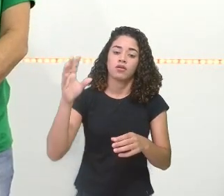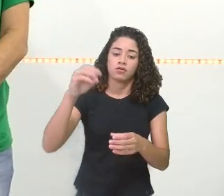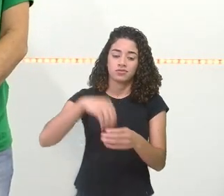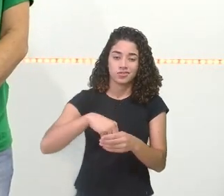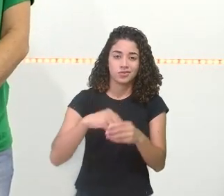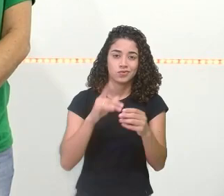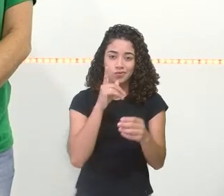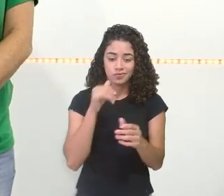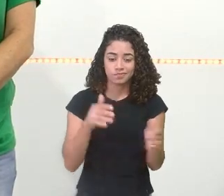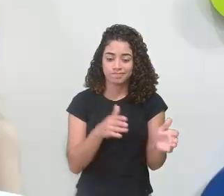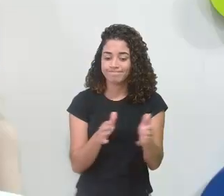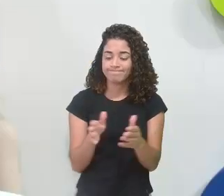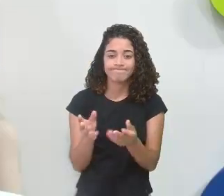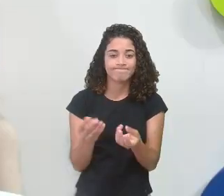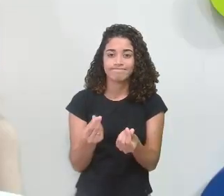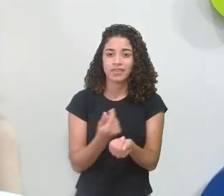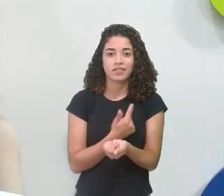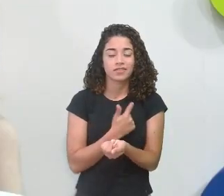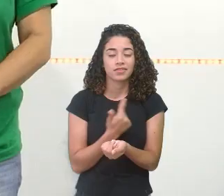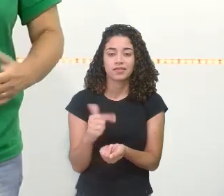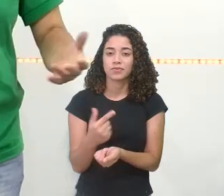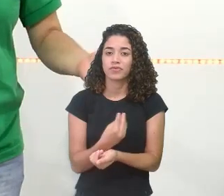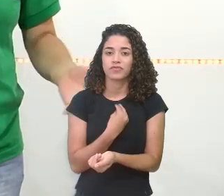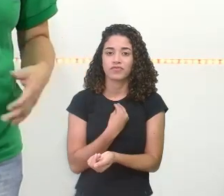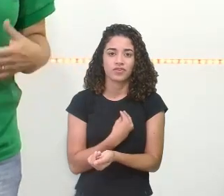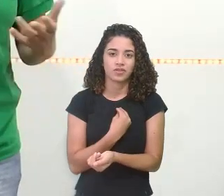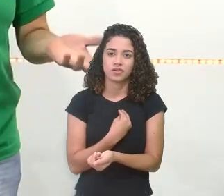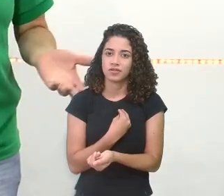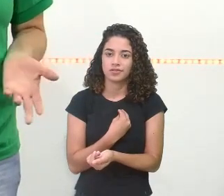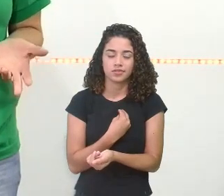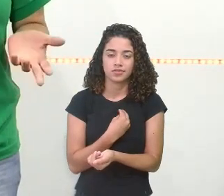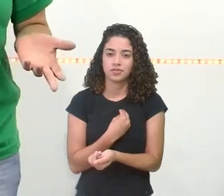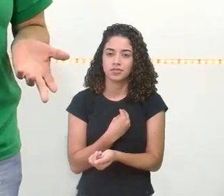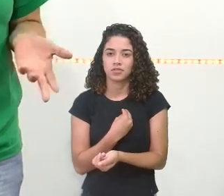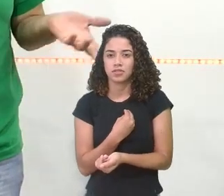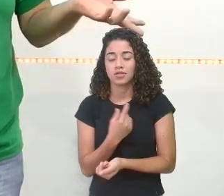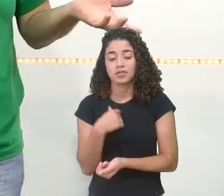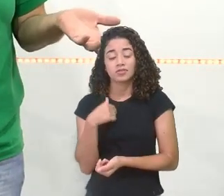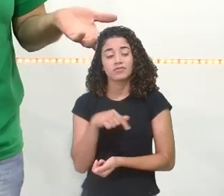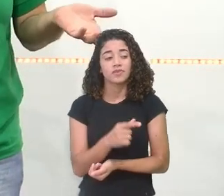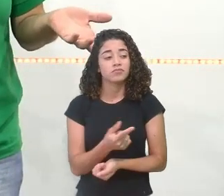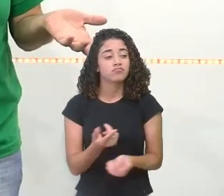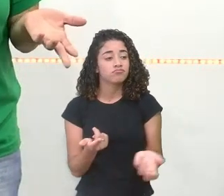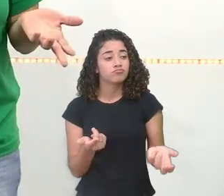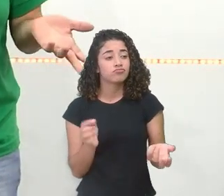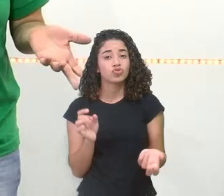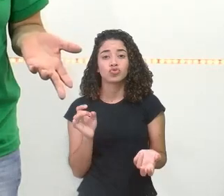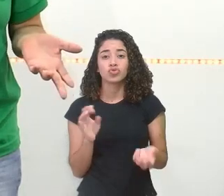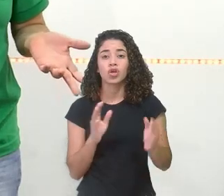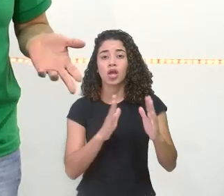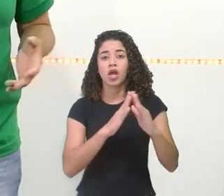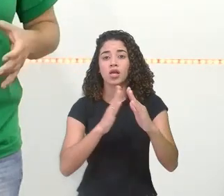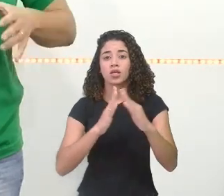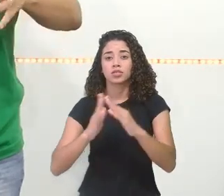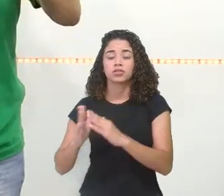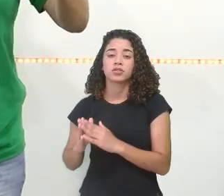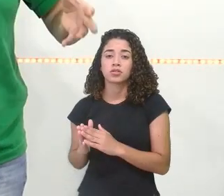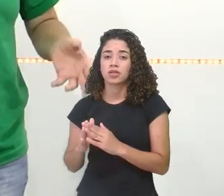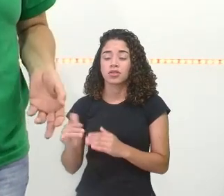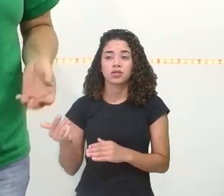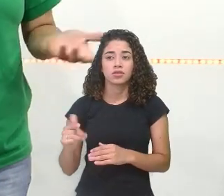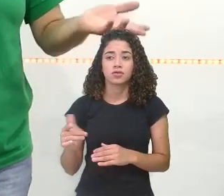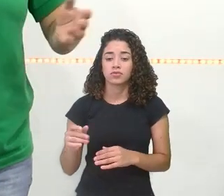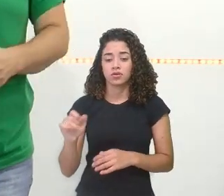né? Muito triste. A gente não tem mais aquele espaço, quando você vai lá, o que você só vê são casas. Não tem mais